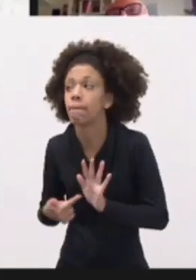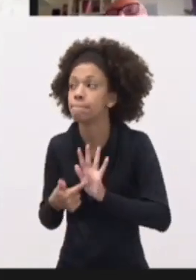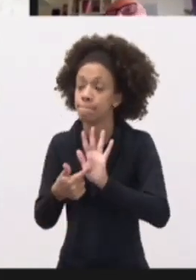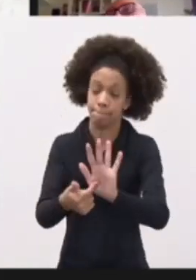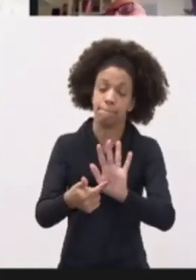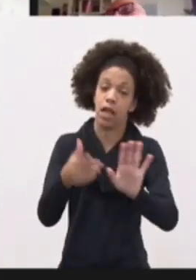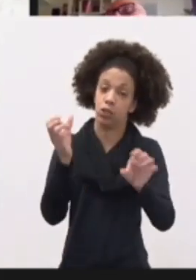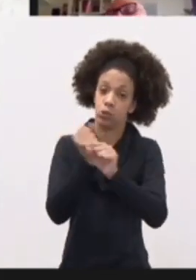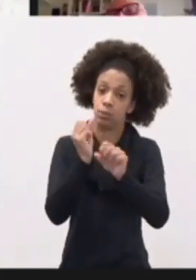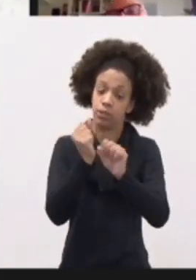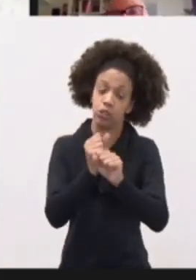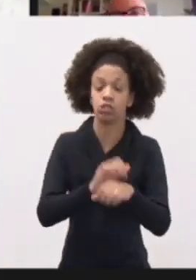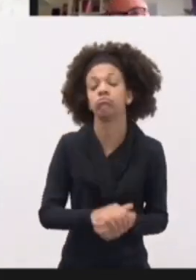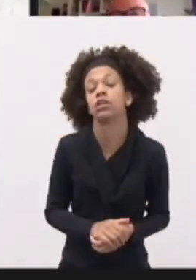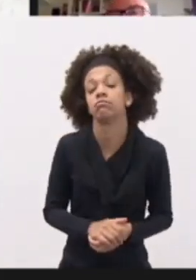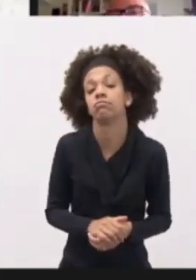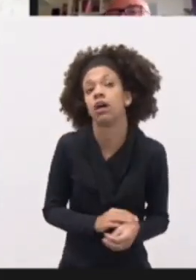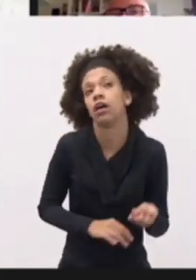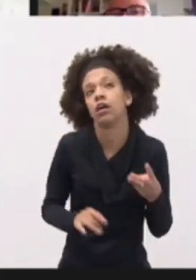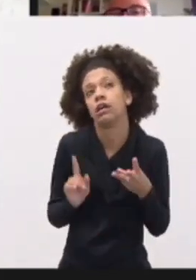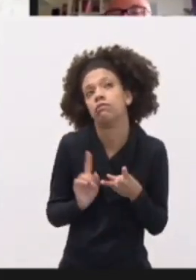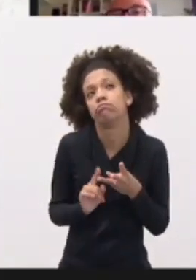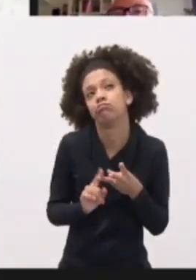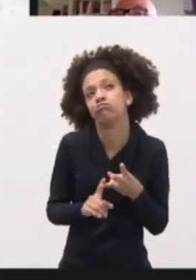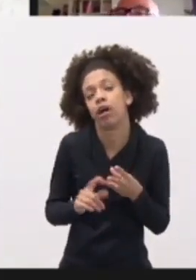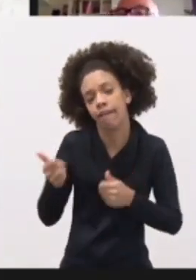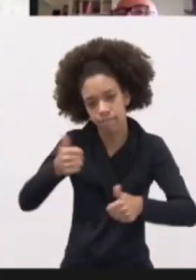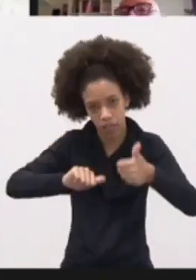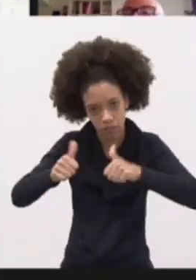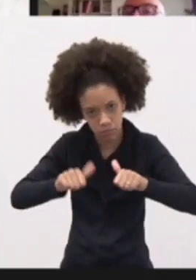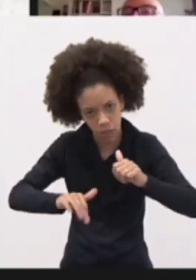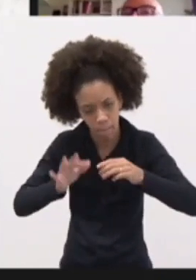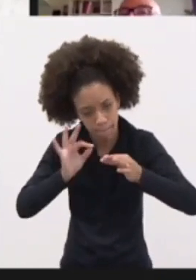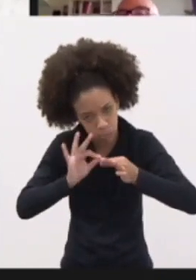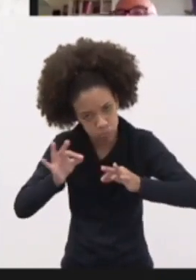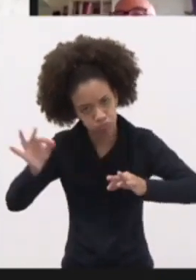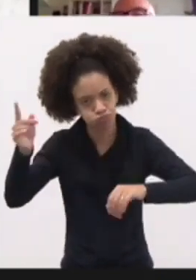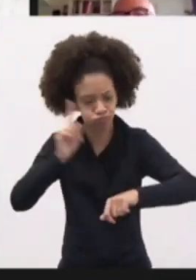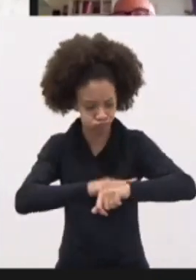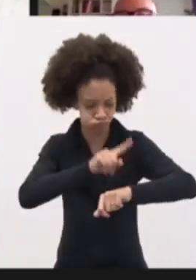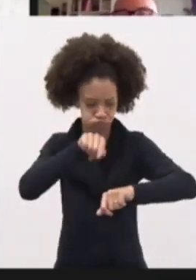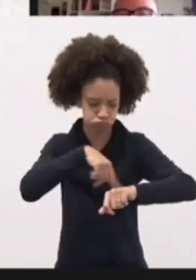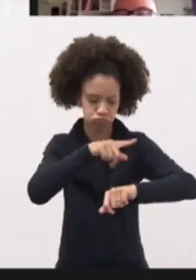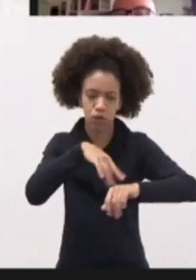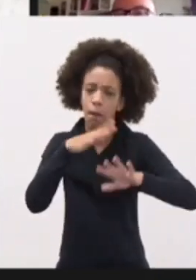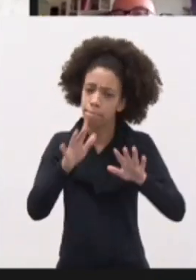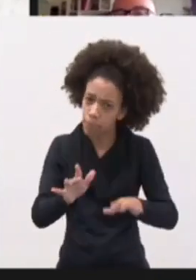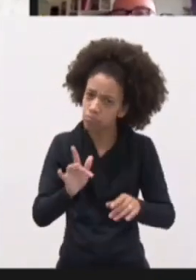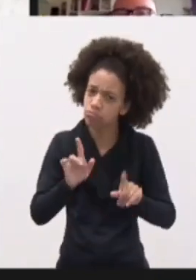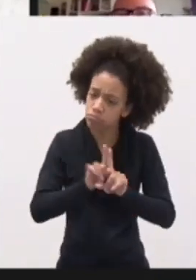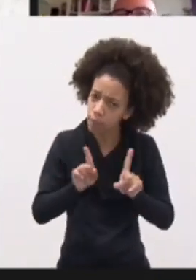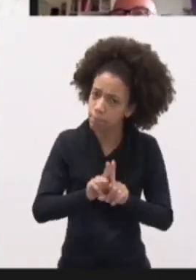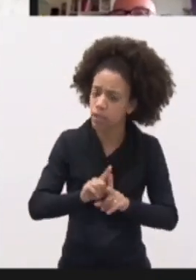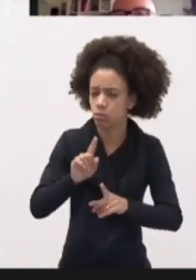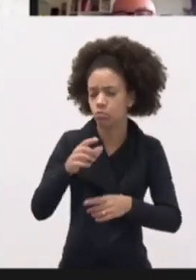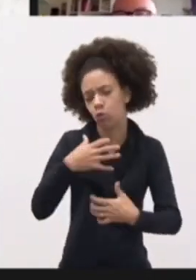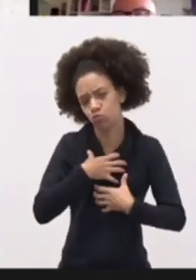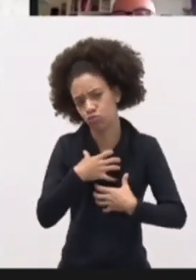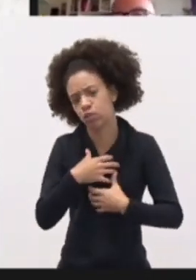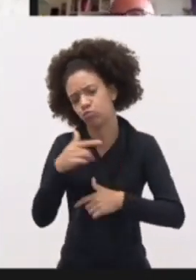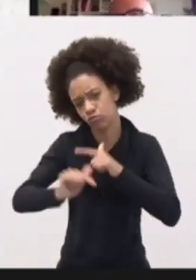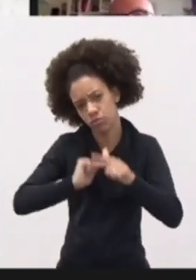somativa, tem a avaliação ao longo do tempo, mas também tem a autoavaliação, que é uma forma de você